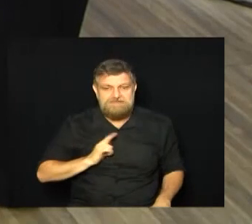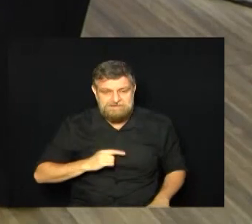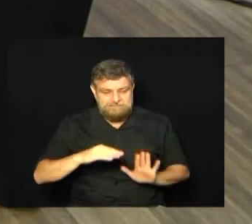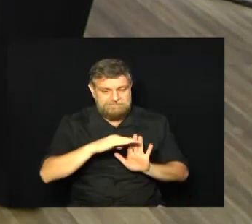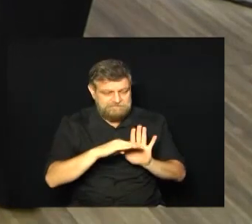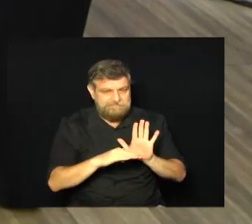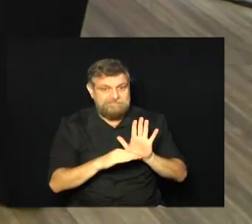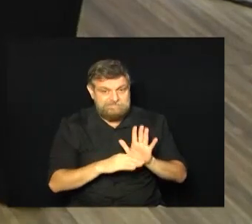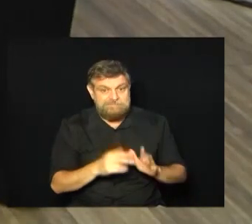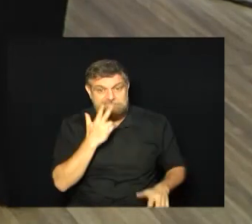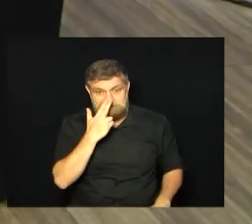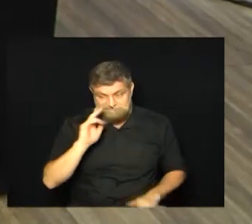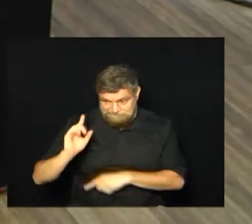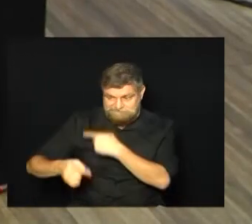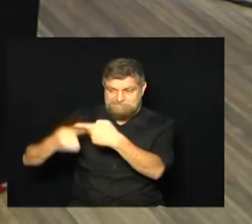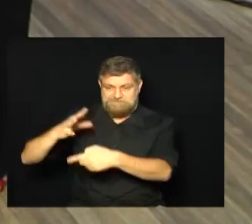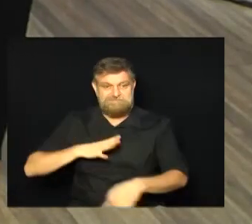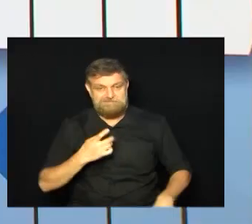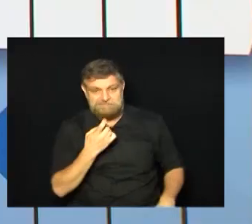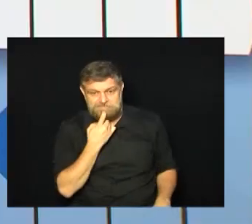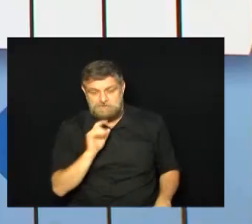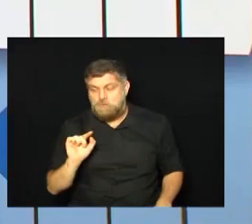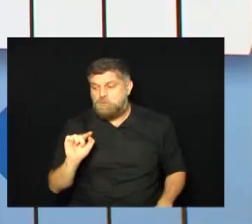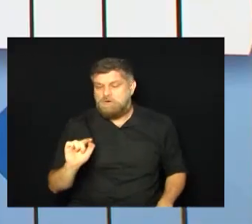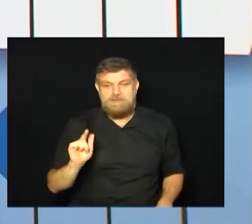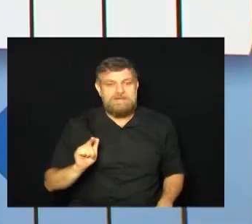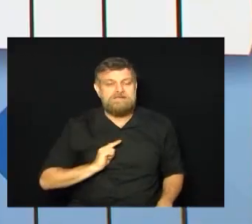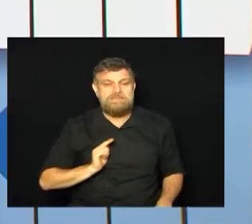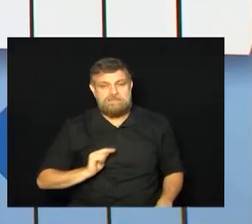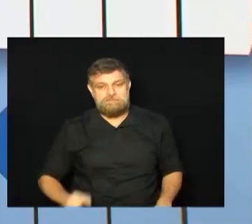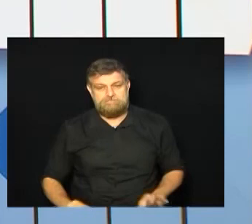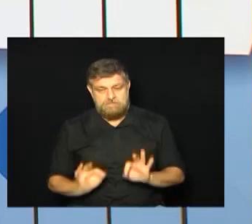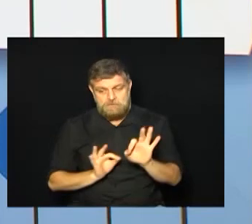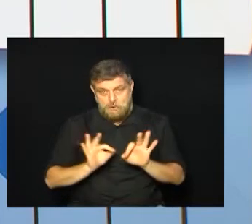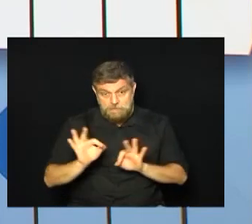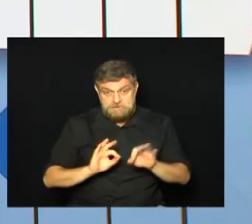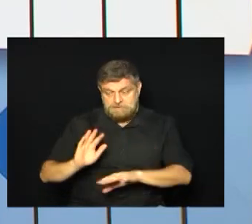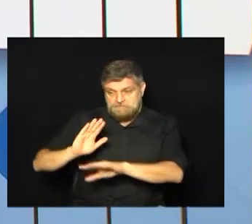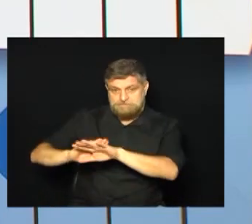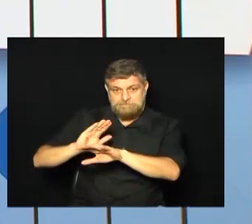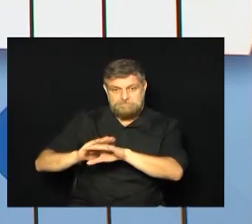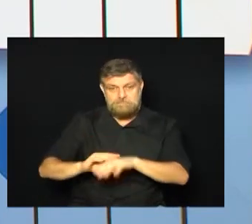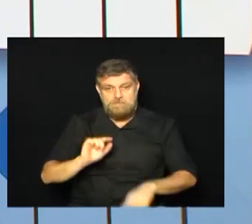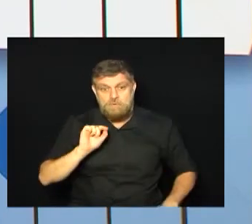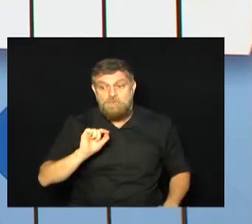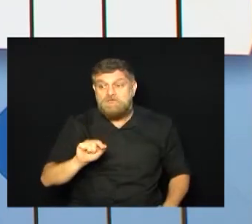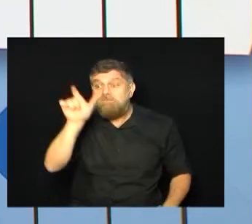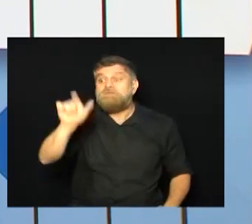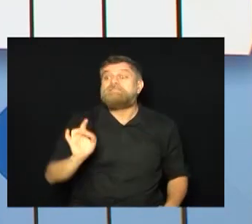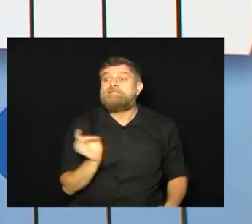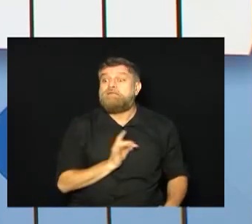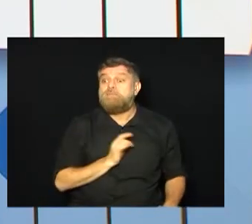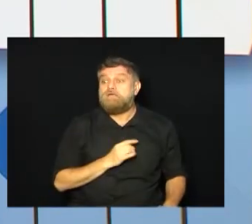piloto que parece que deu super certo aqui na cidade. Olha, a gente tem um projeto que é realizado, chama O Que Te Assombra,